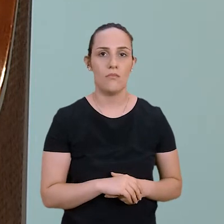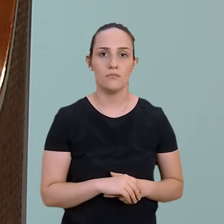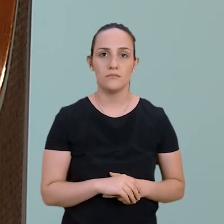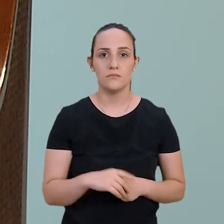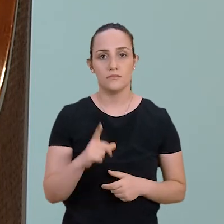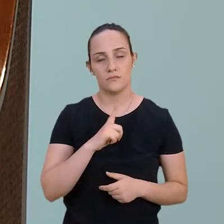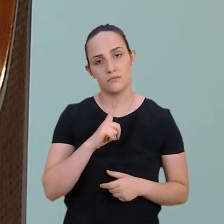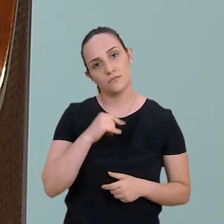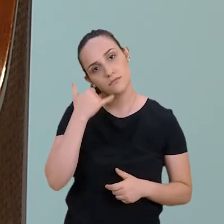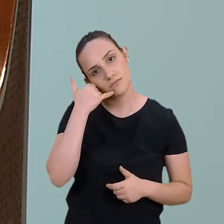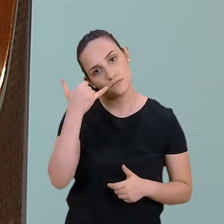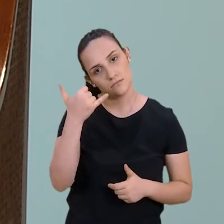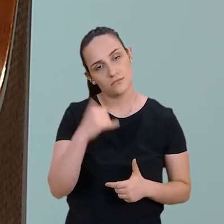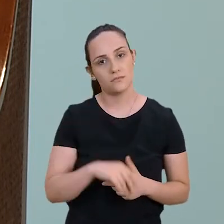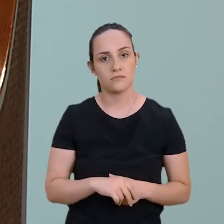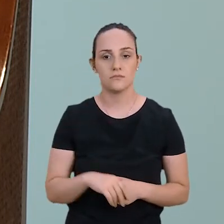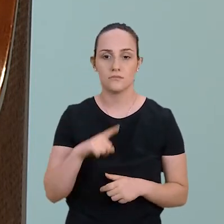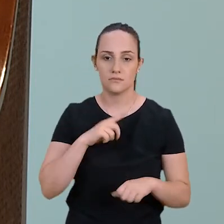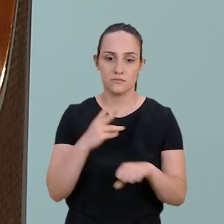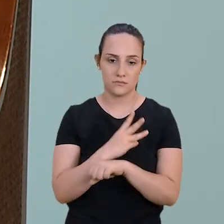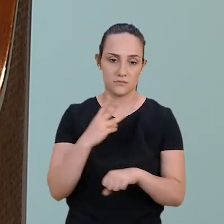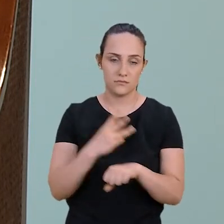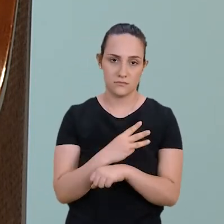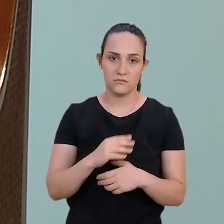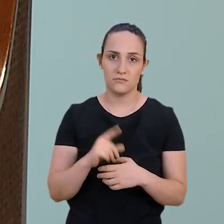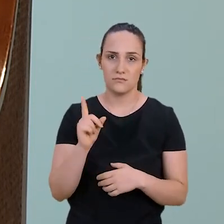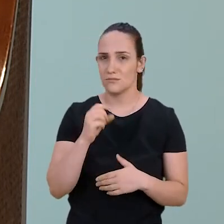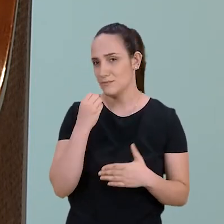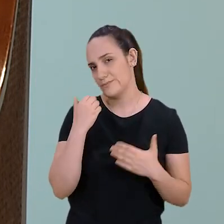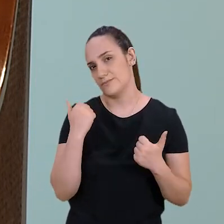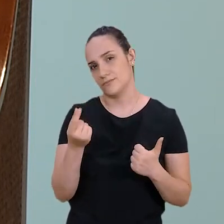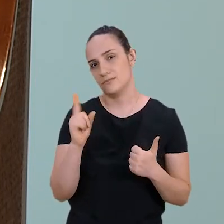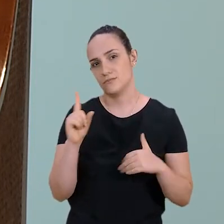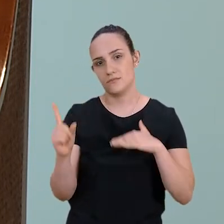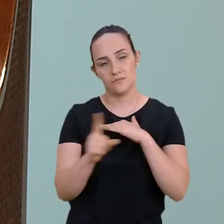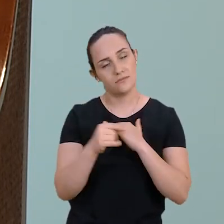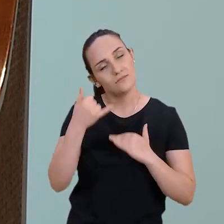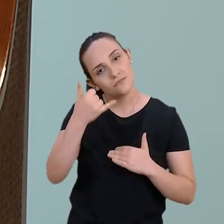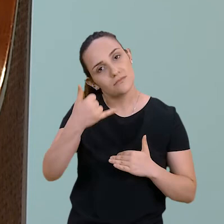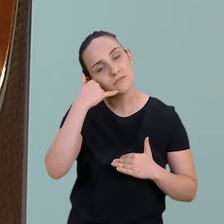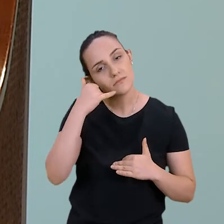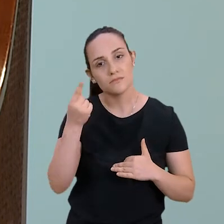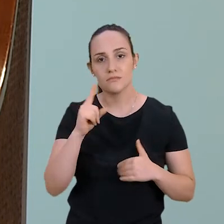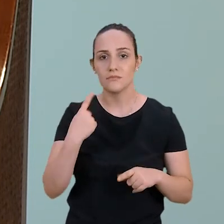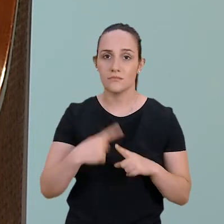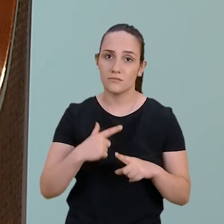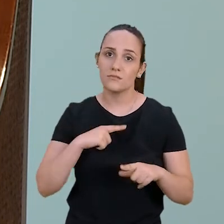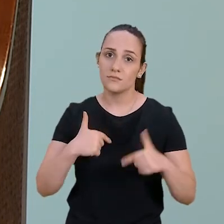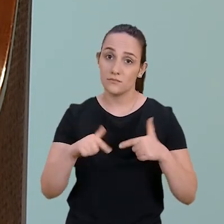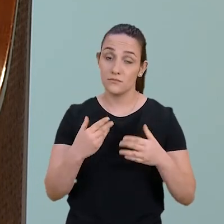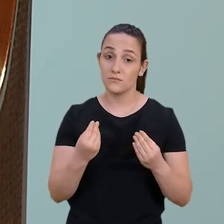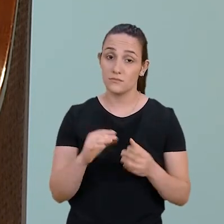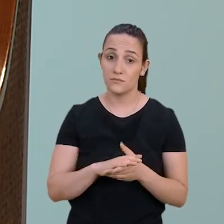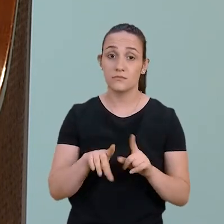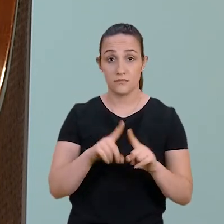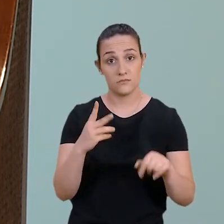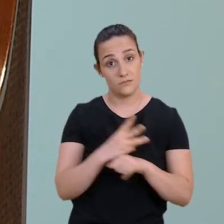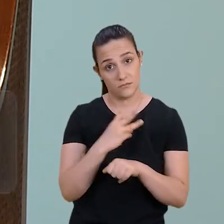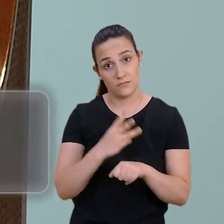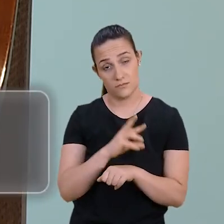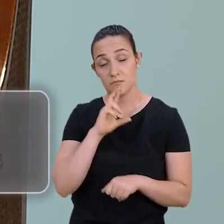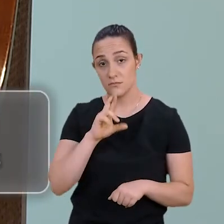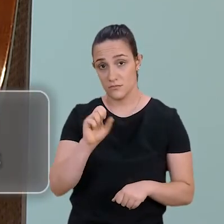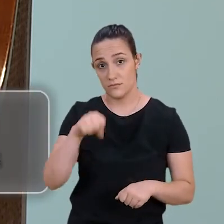o telefone da Doni, que tem o WhatsApp, né? A gente não é muito bom, assim, de atender ligação, porque a gente tem muita atividade. Certo. Mas, assim, o WhatsApp a